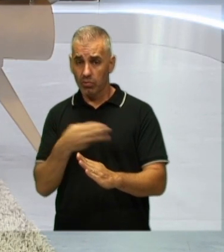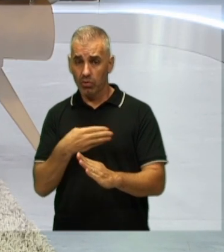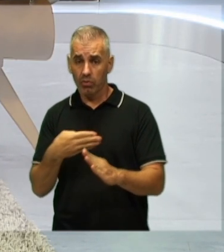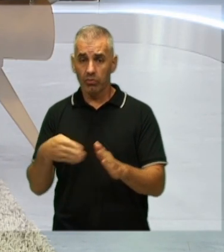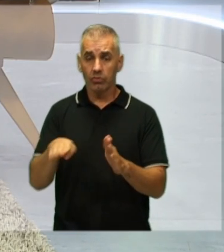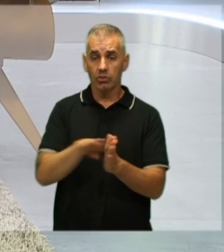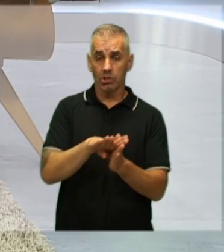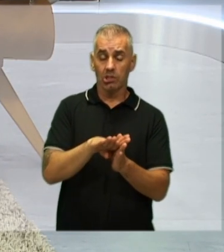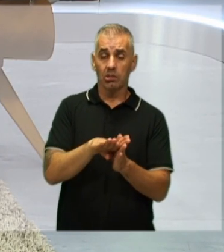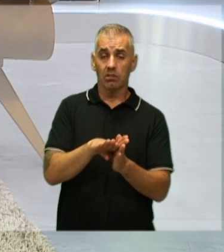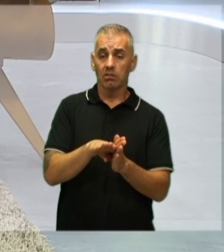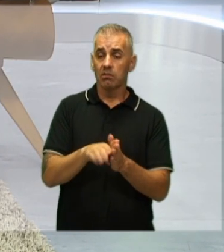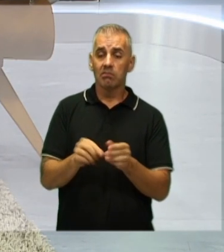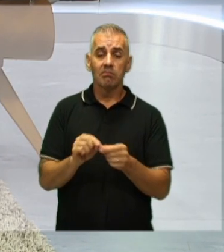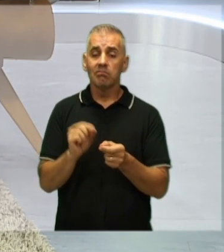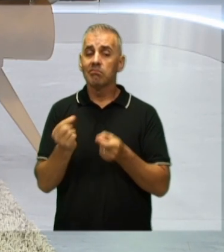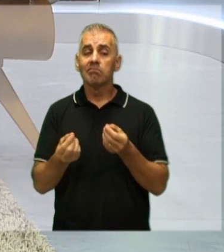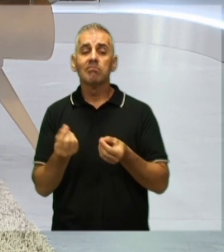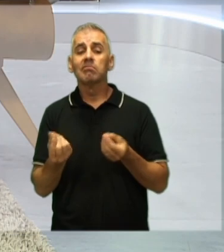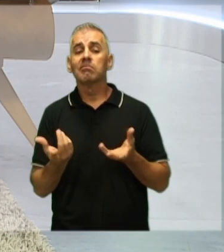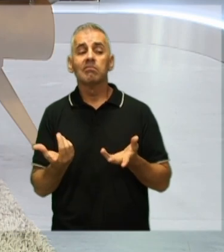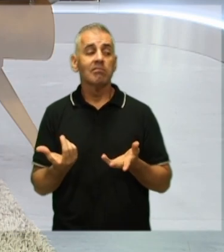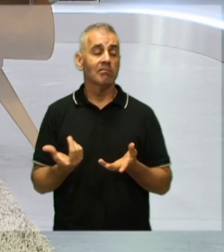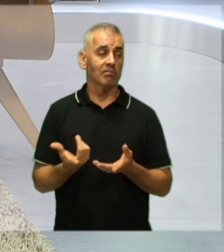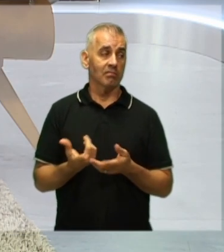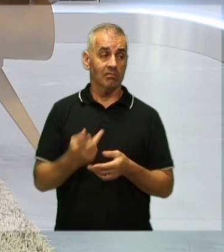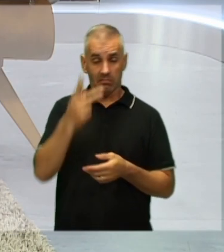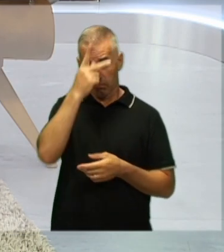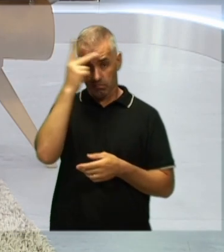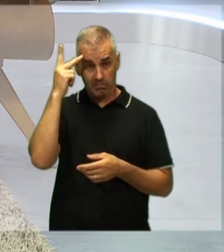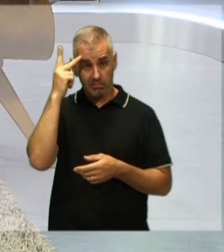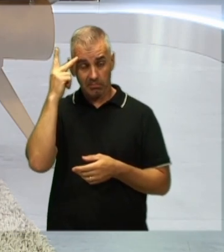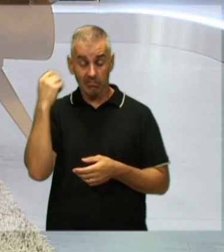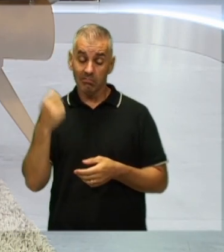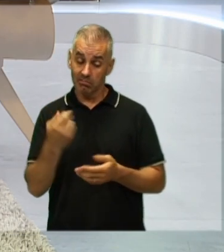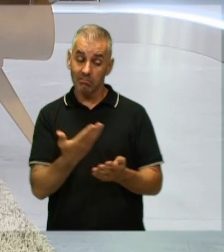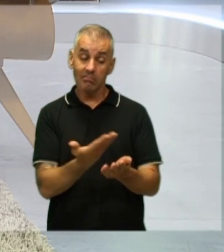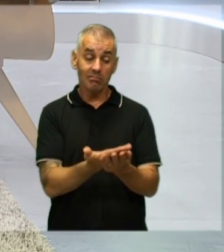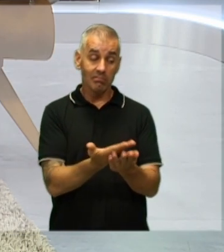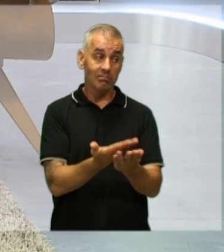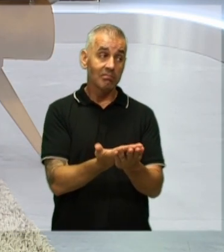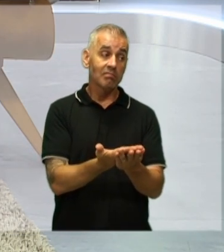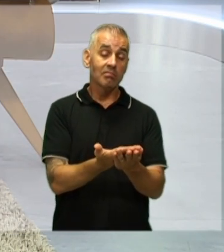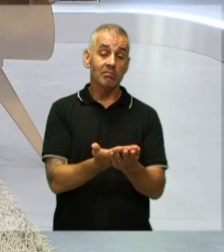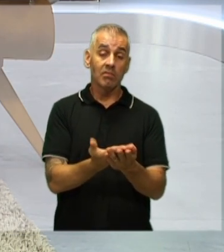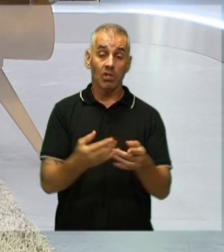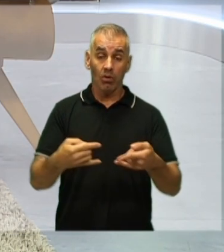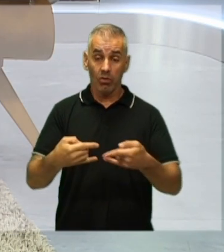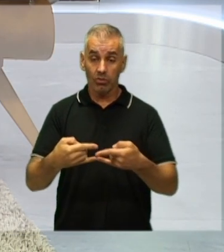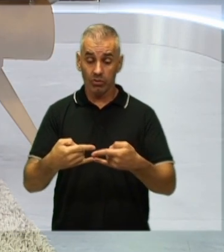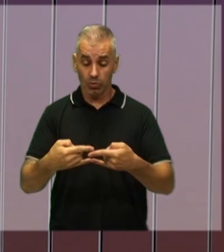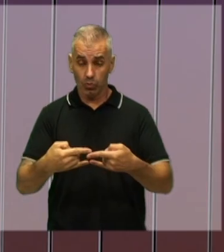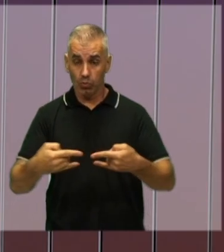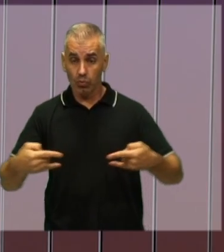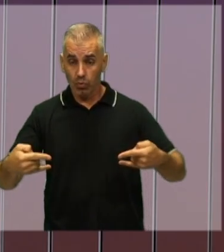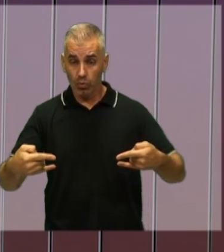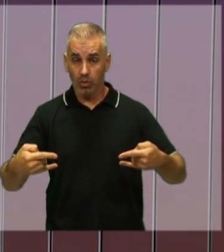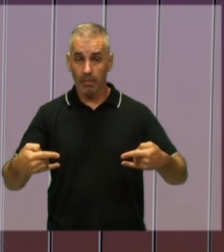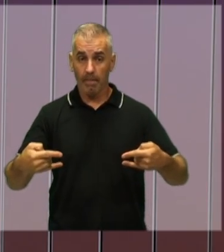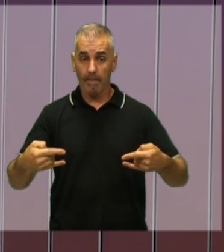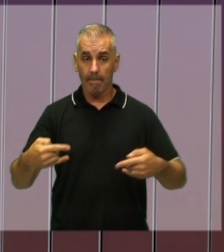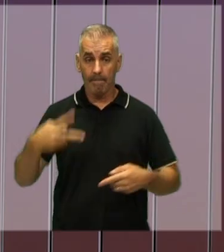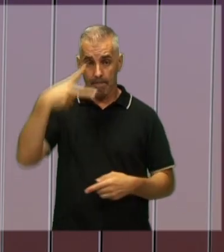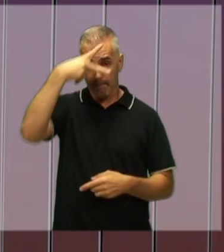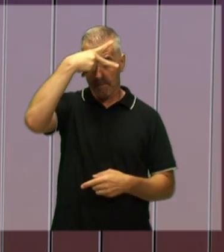fazer o que com esse pessoal? Esse pessoal tem que estudar. Então o voucher é para o prefeito